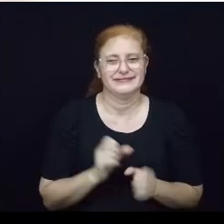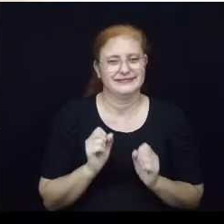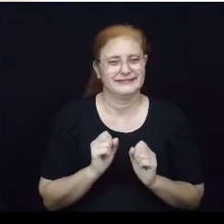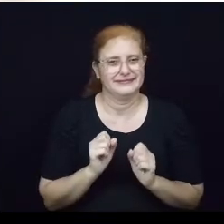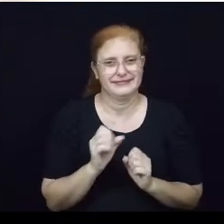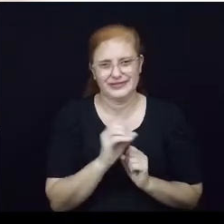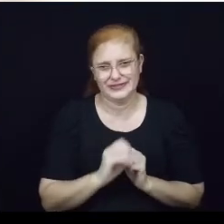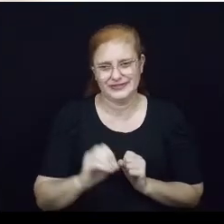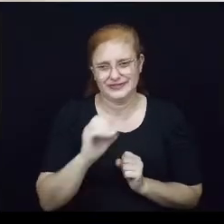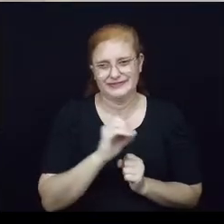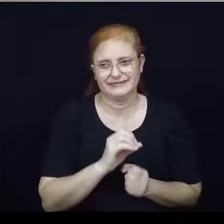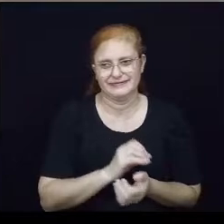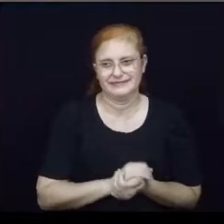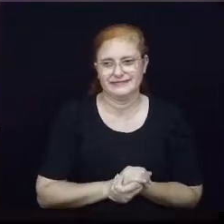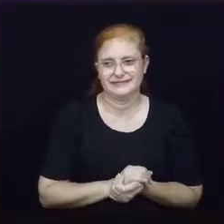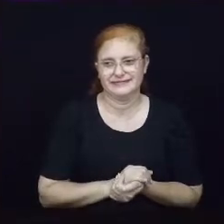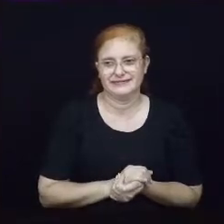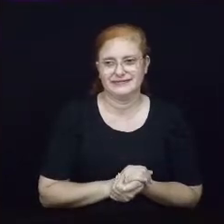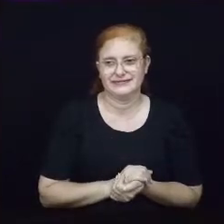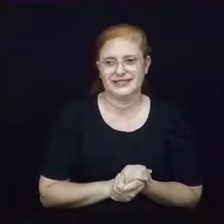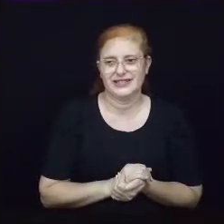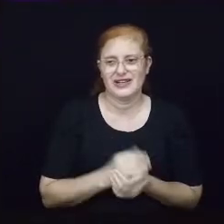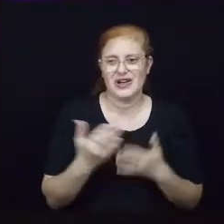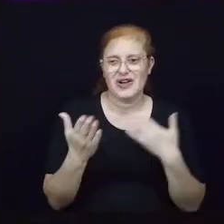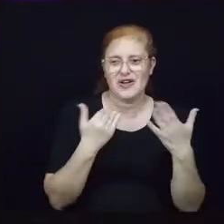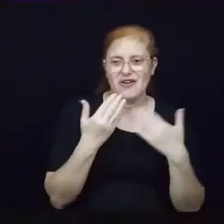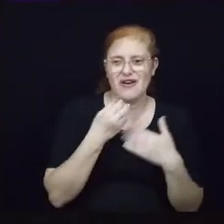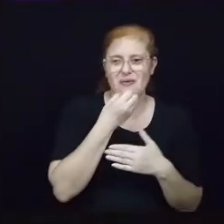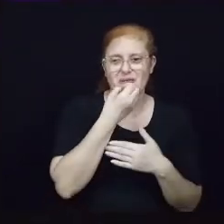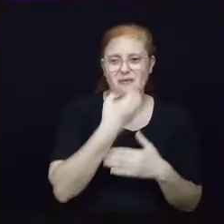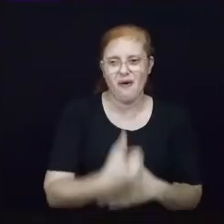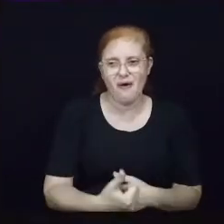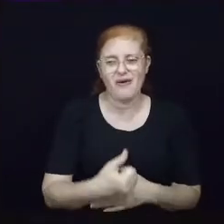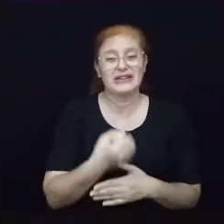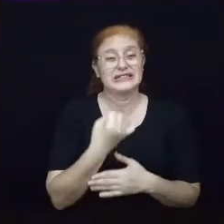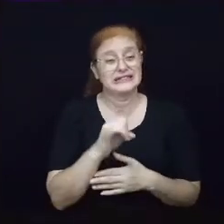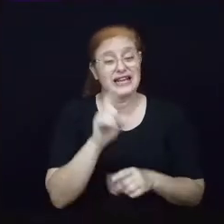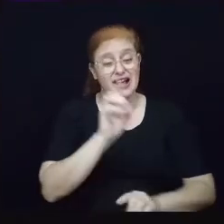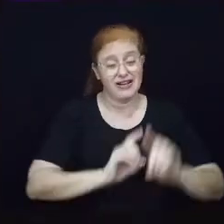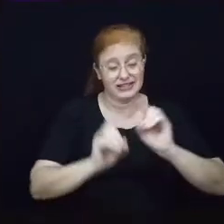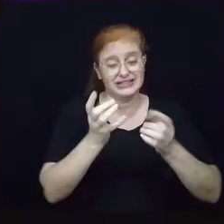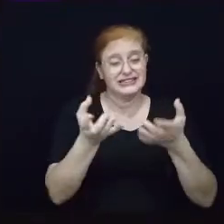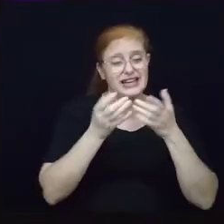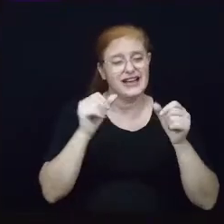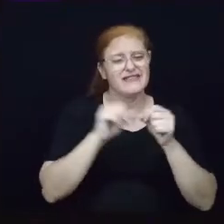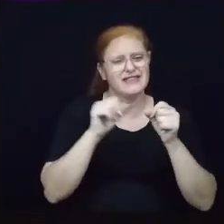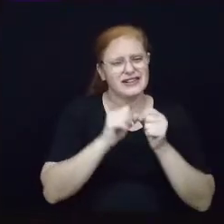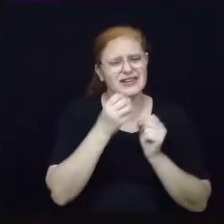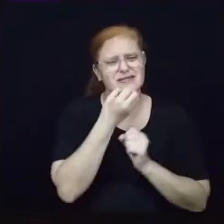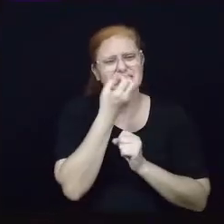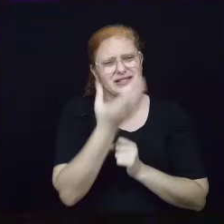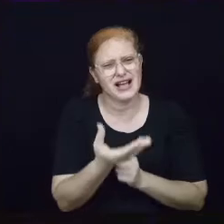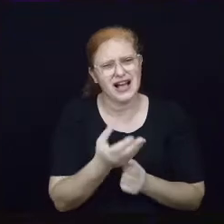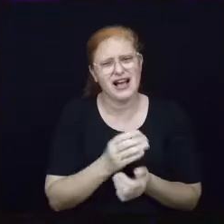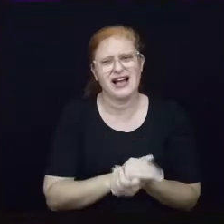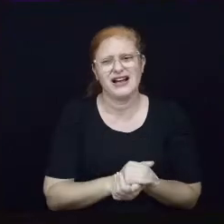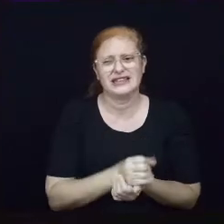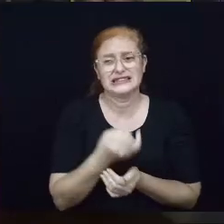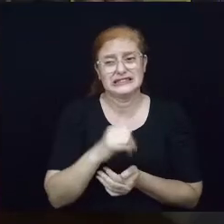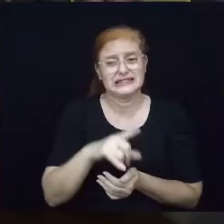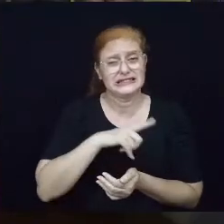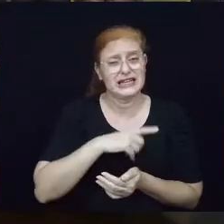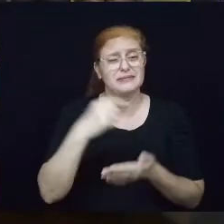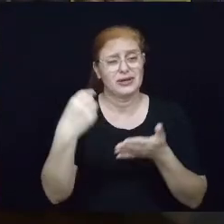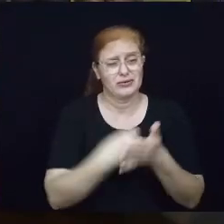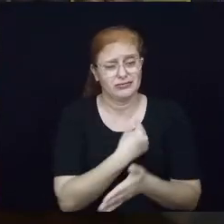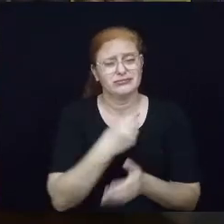Ótimo. Bom, a conversa está super boa, mas se alguém quiser fazer algum comentário, se tiver